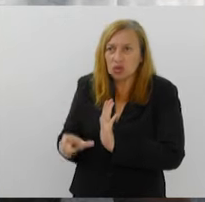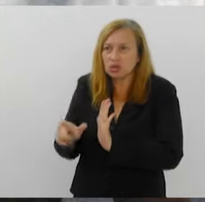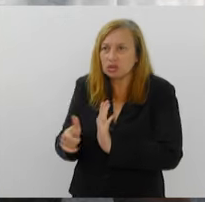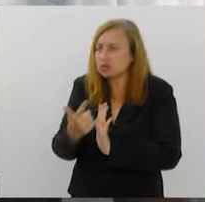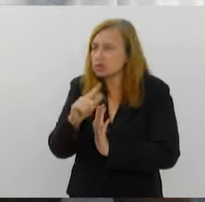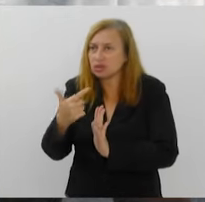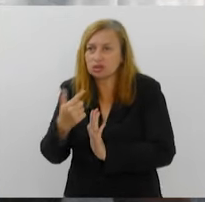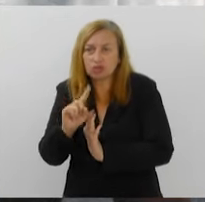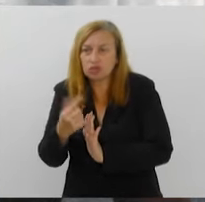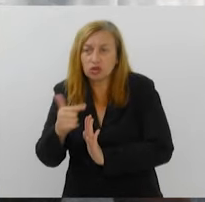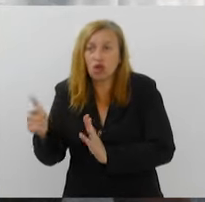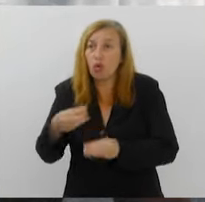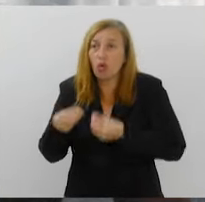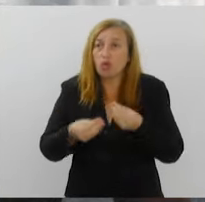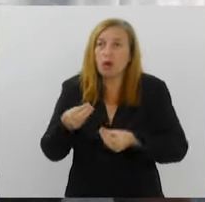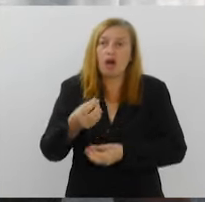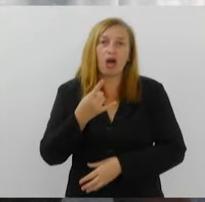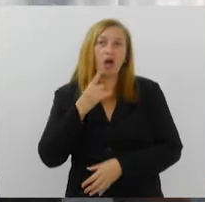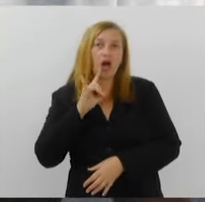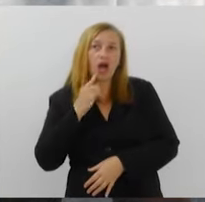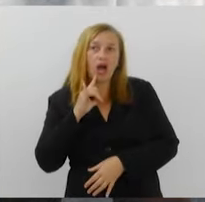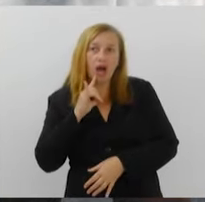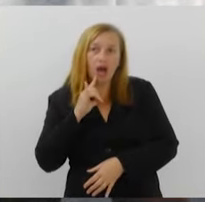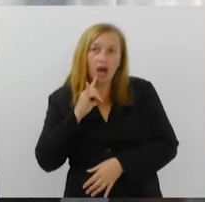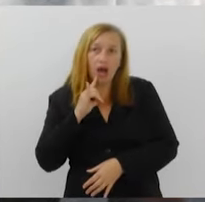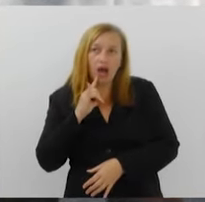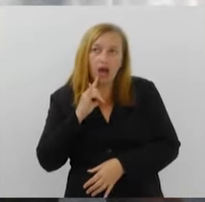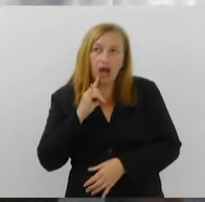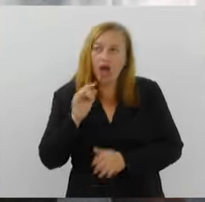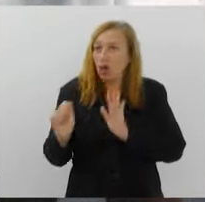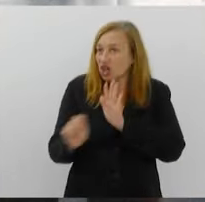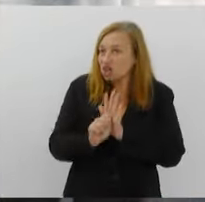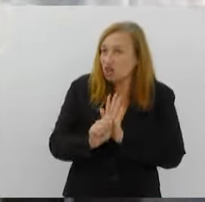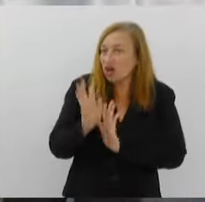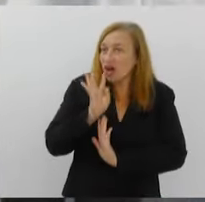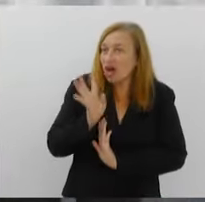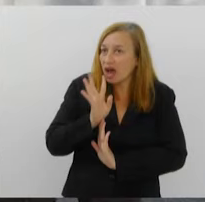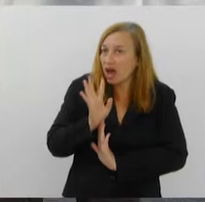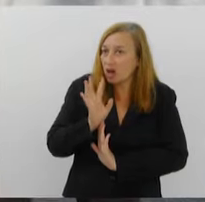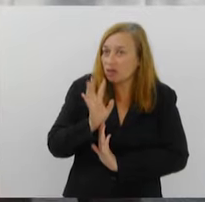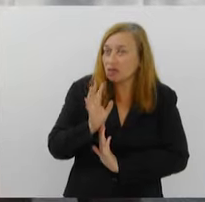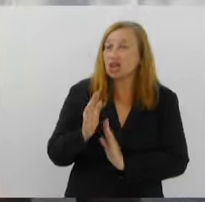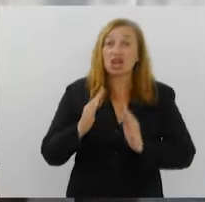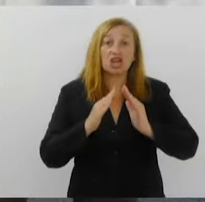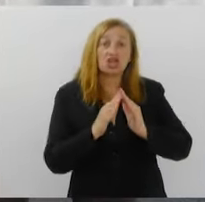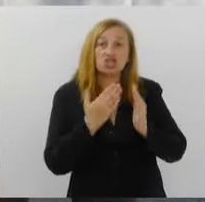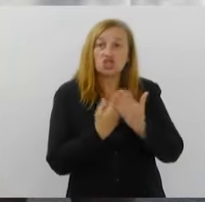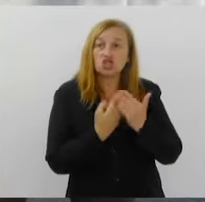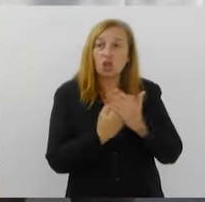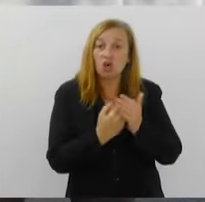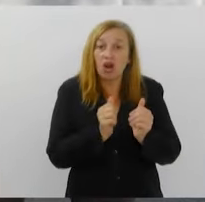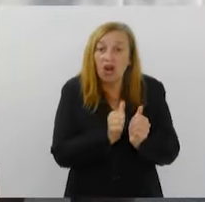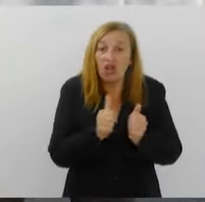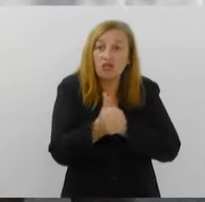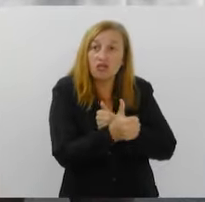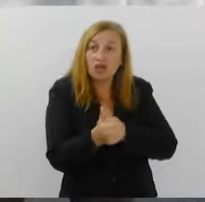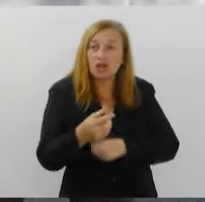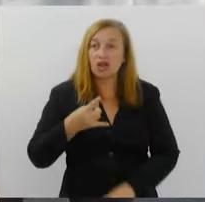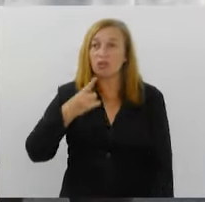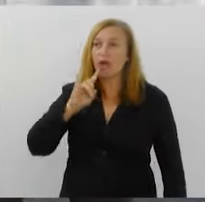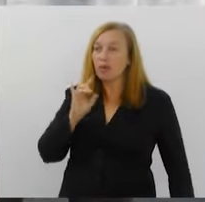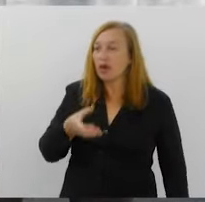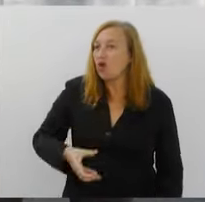inacreditável. Quer dizer, o álcool é uma droga legal. Um sujeito pode ir em frente de uma escola, beber